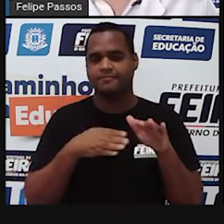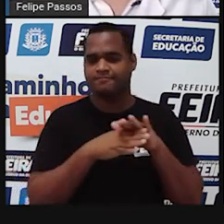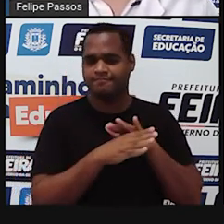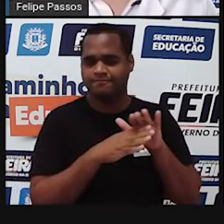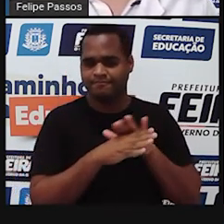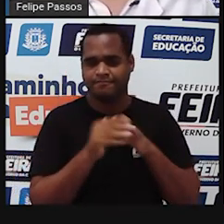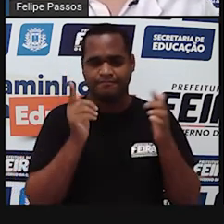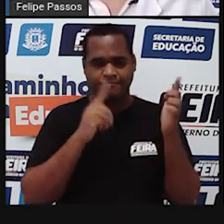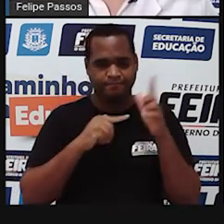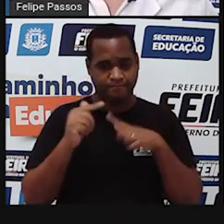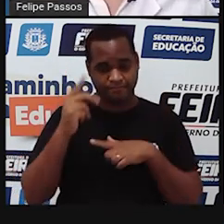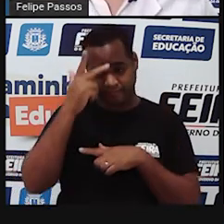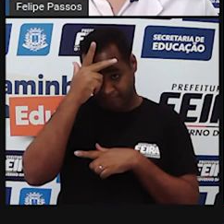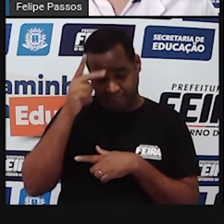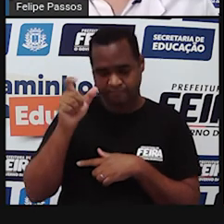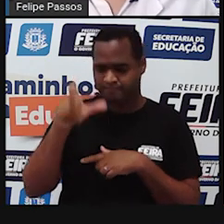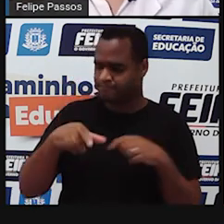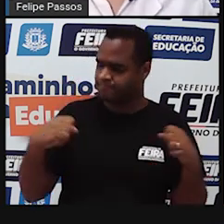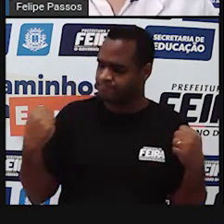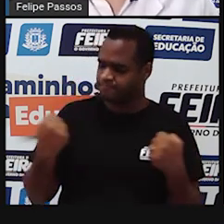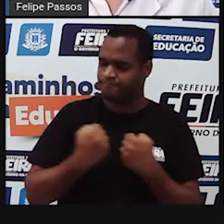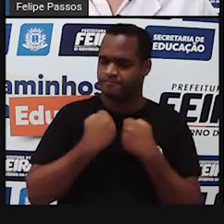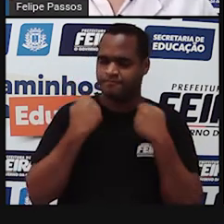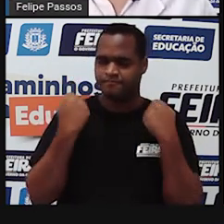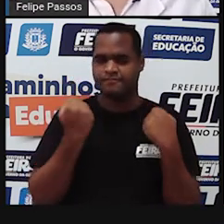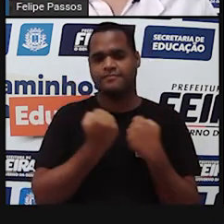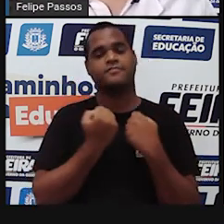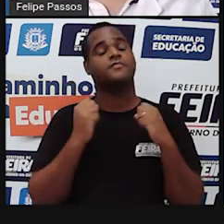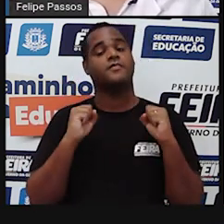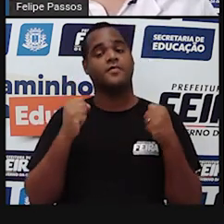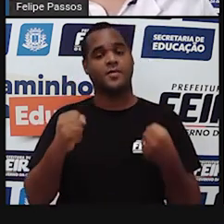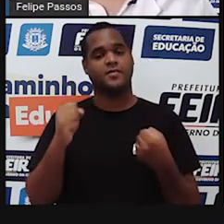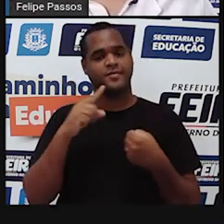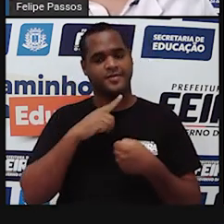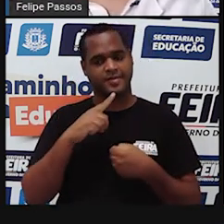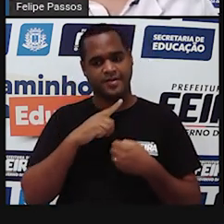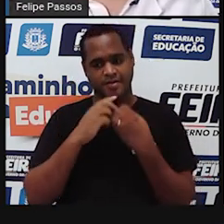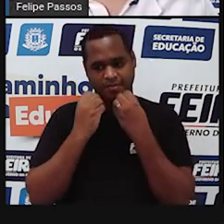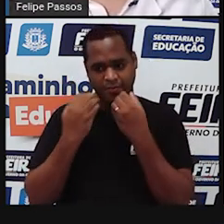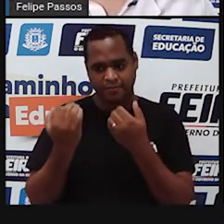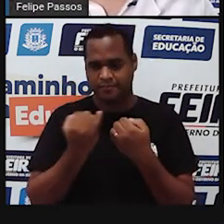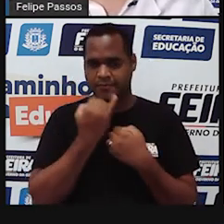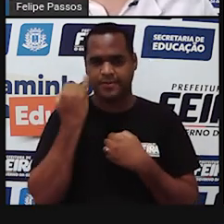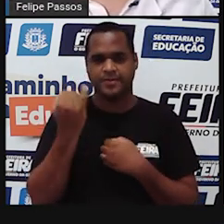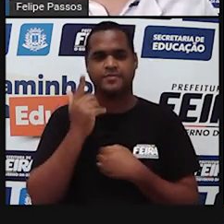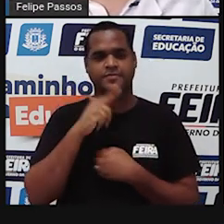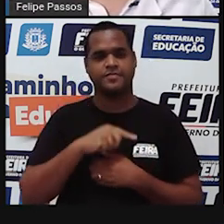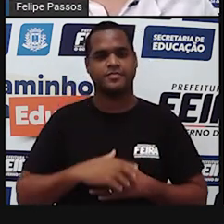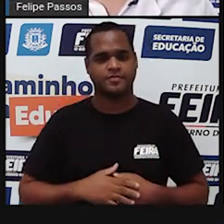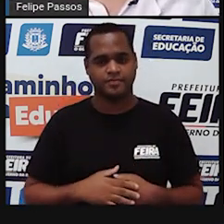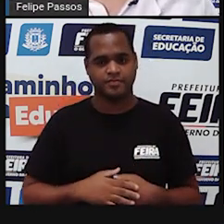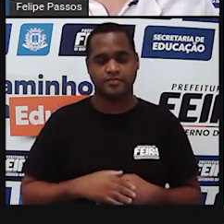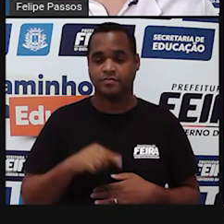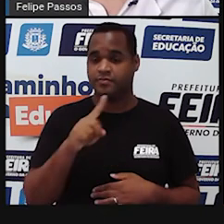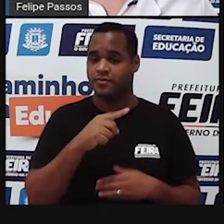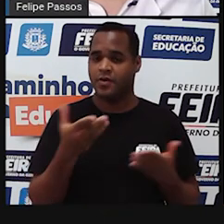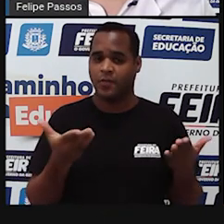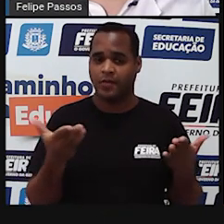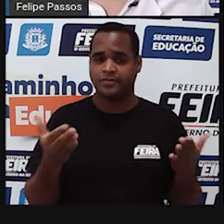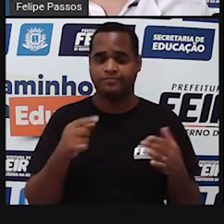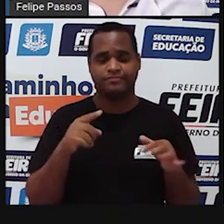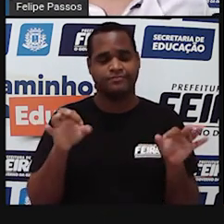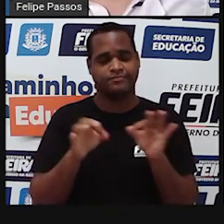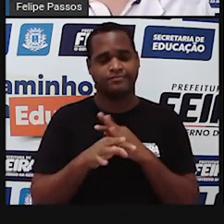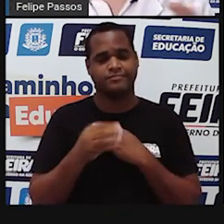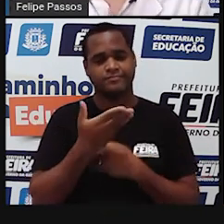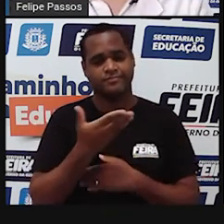dando espaço a elas, para que elas não precisem lutar e batalhar como o menino Ian teve que lutar, né? Então a gente fica por